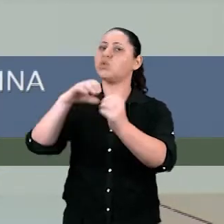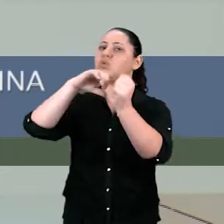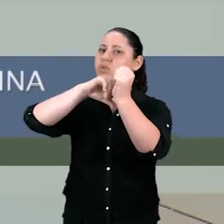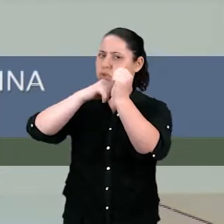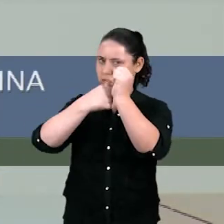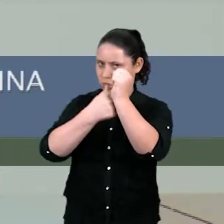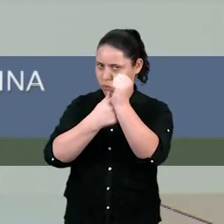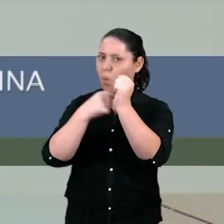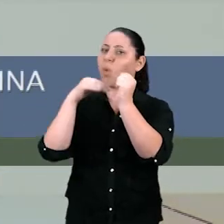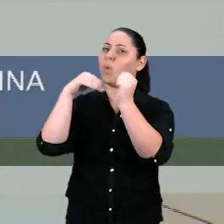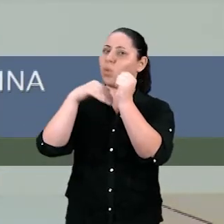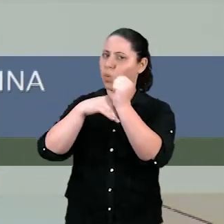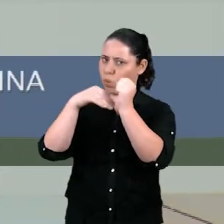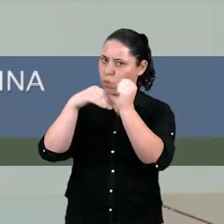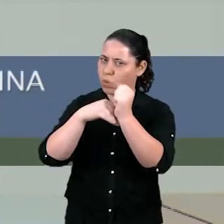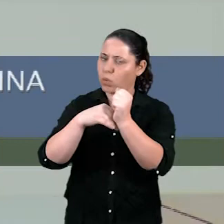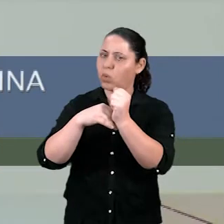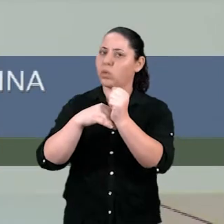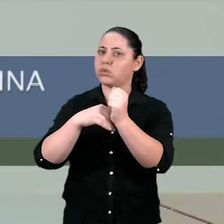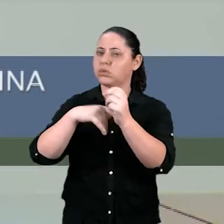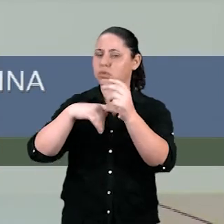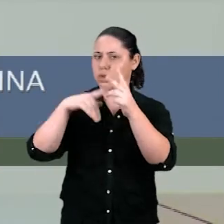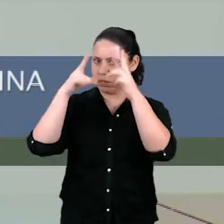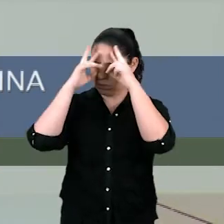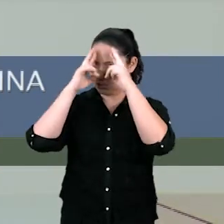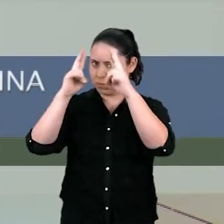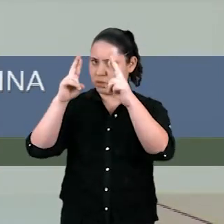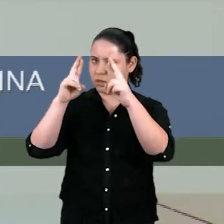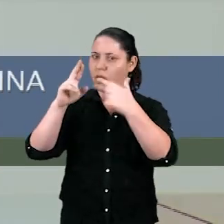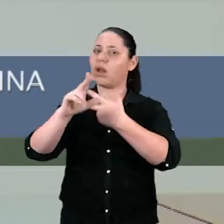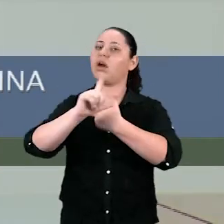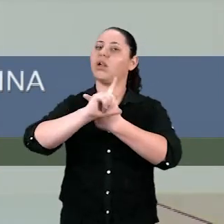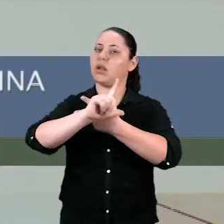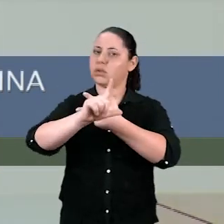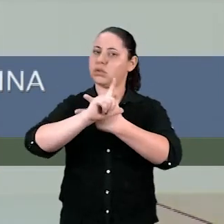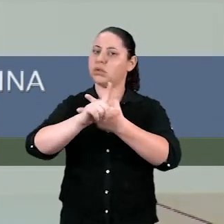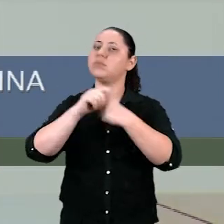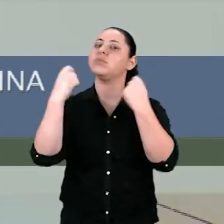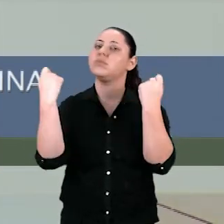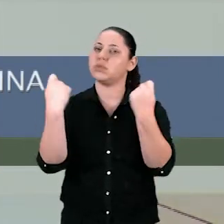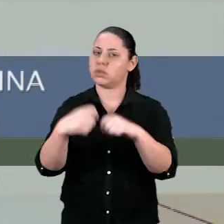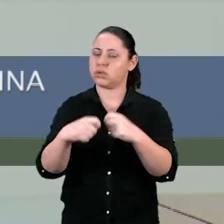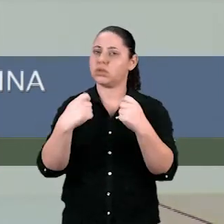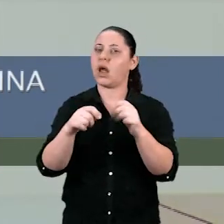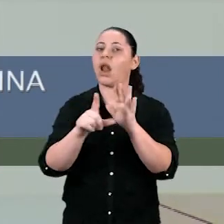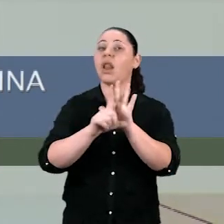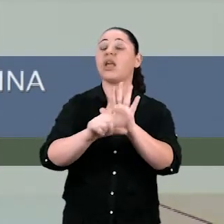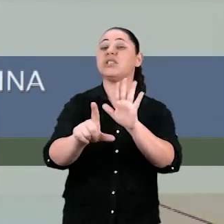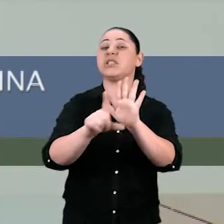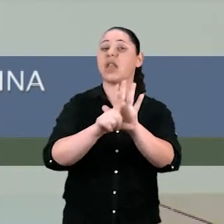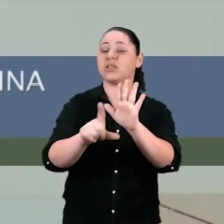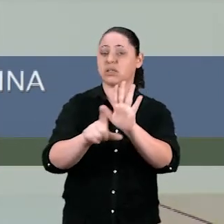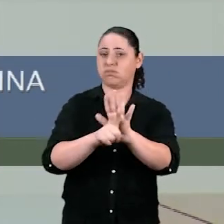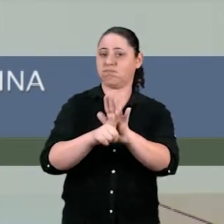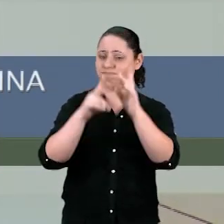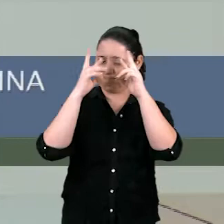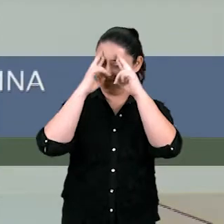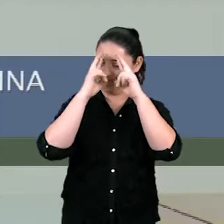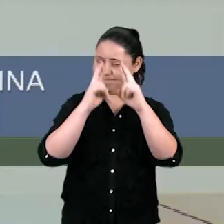e respeitando a nossa legislação, mas temos que pensar também nesse aspecto. E na